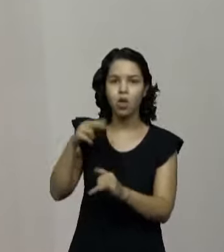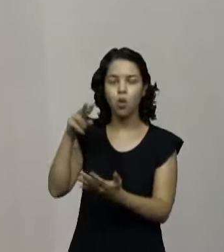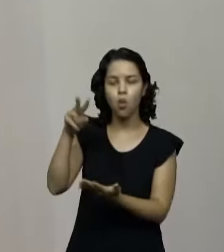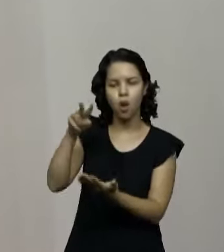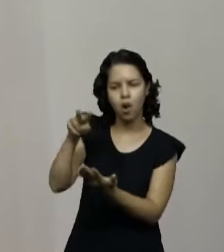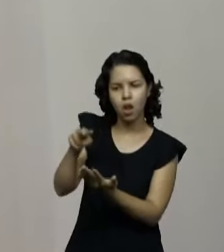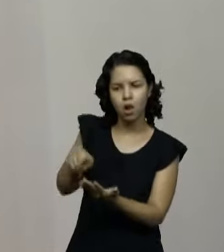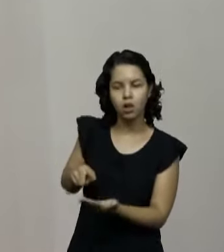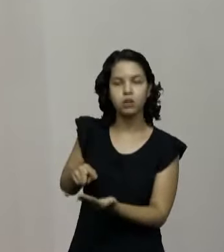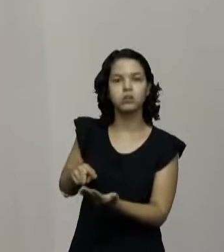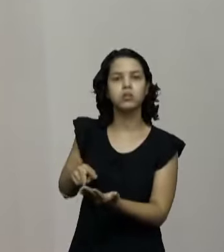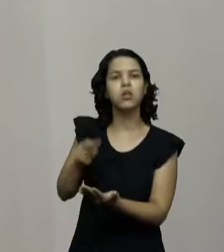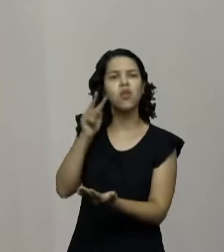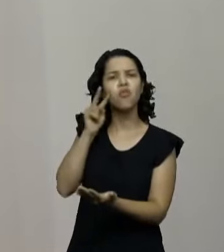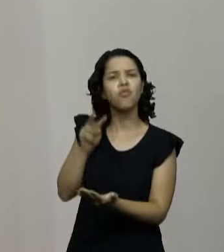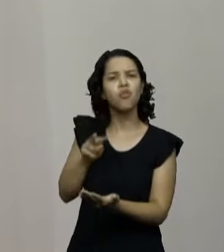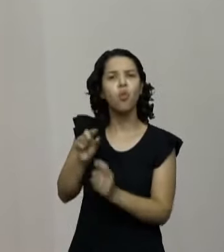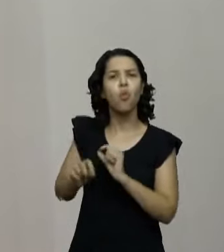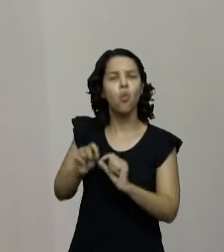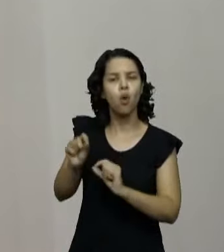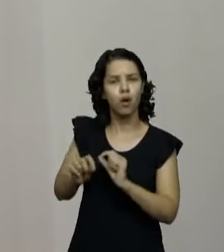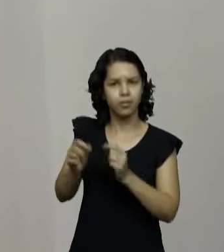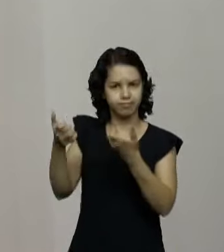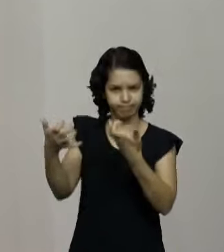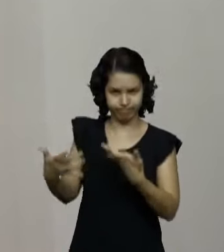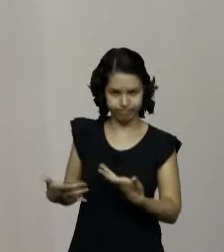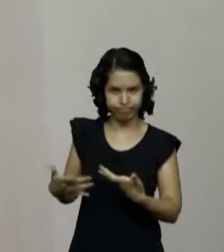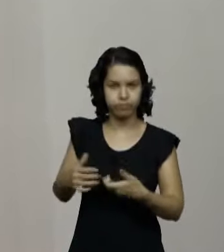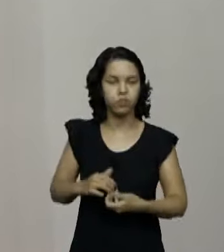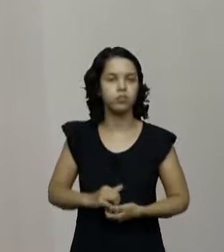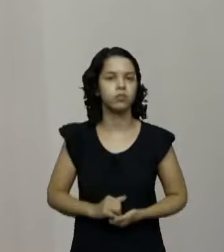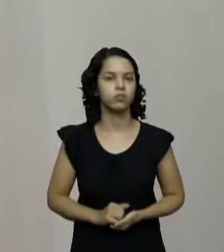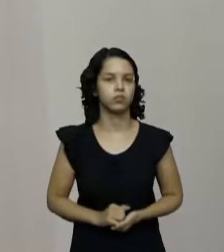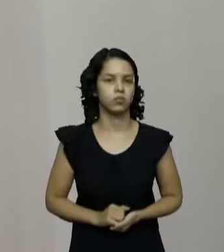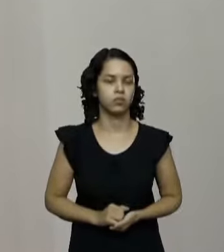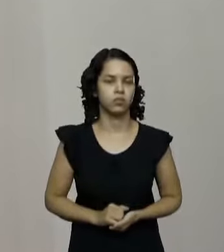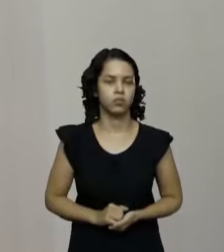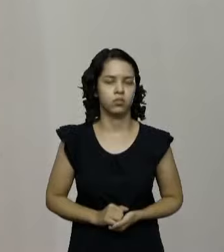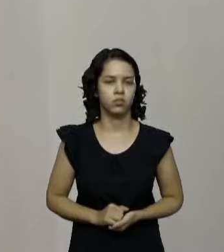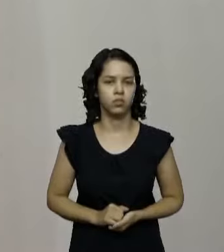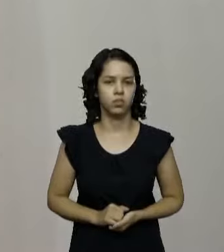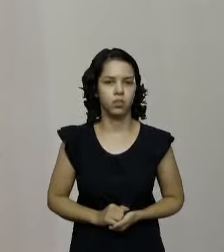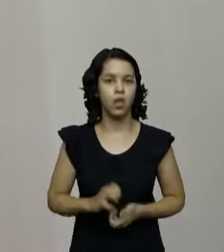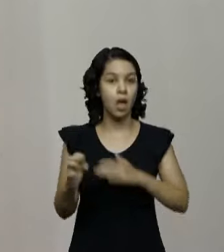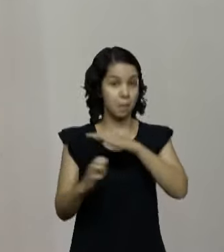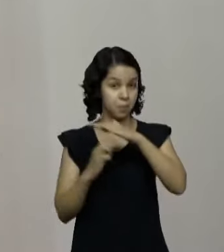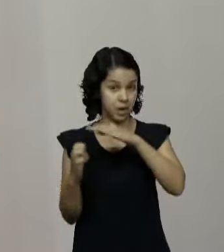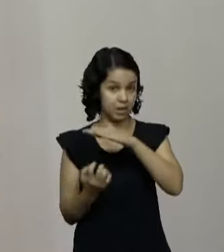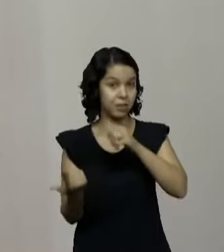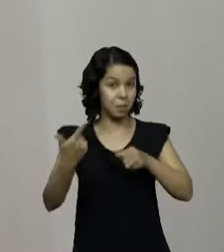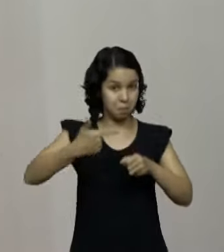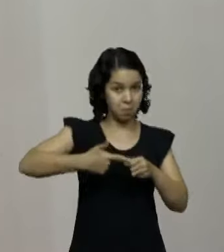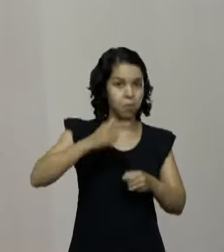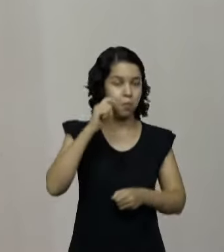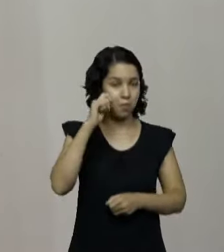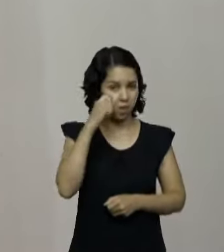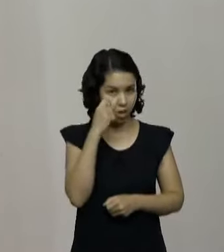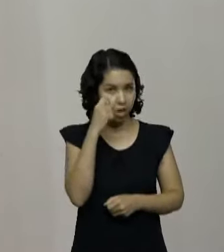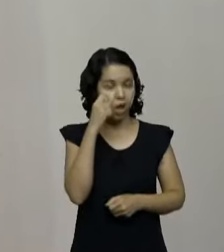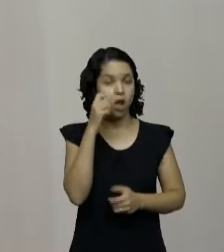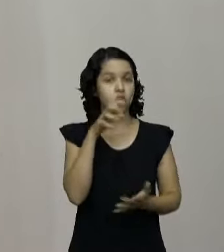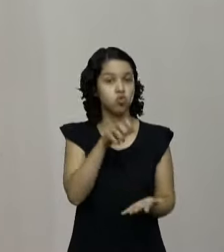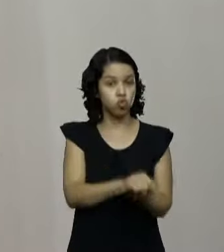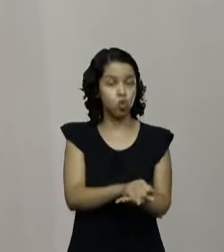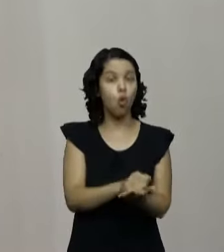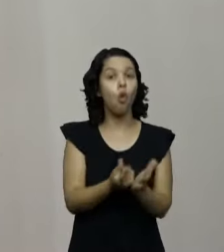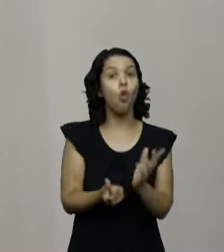eu vi a seguinte matéria. A Petrobras registrou um lucro líquido de